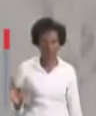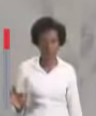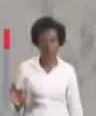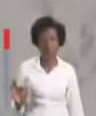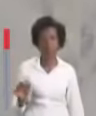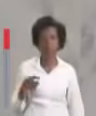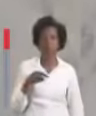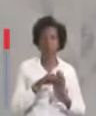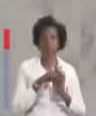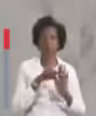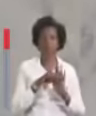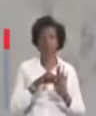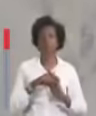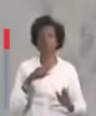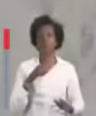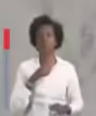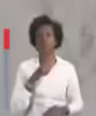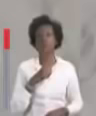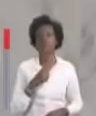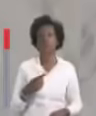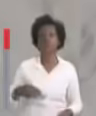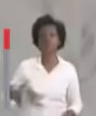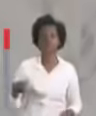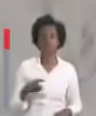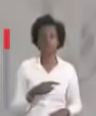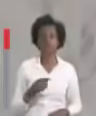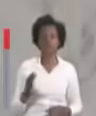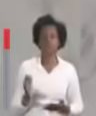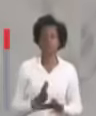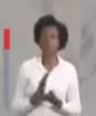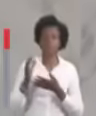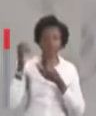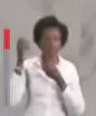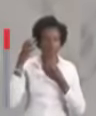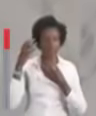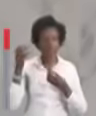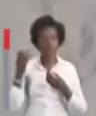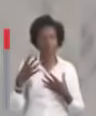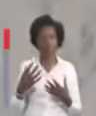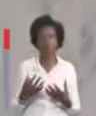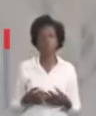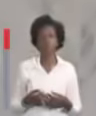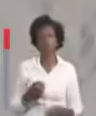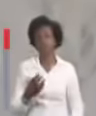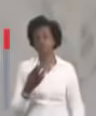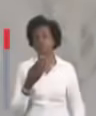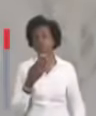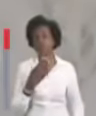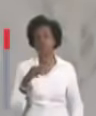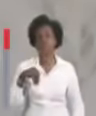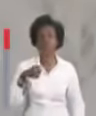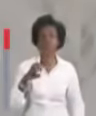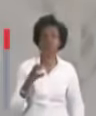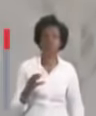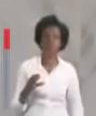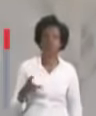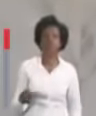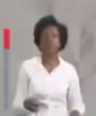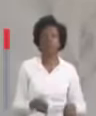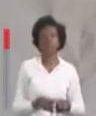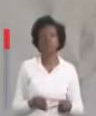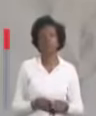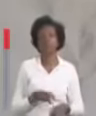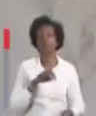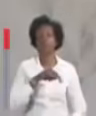investigação nós estamos polido mais informações e apelando tanto ao MEC e ao